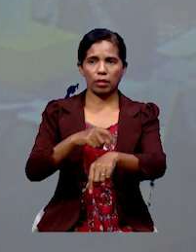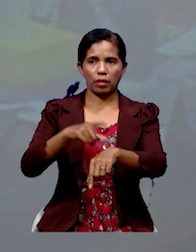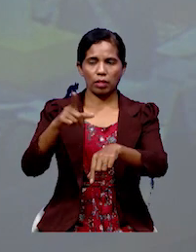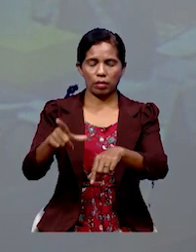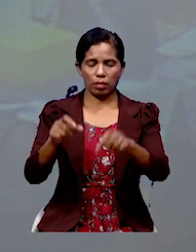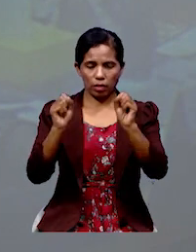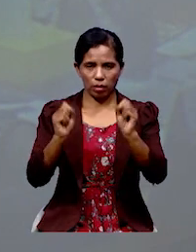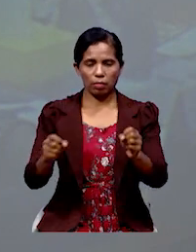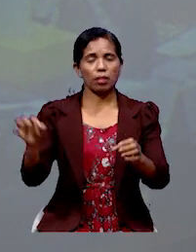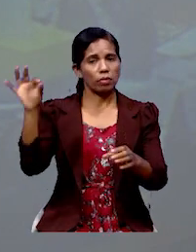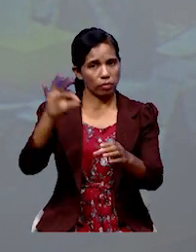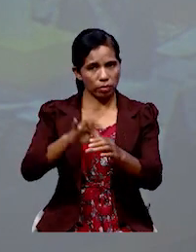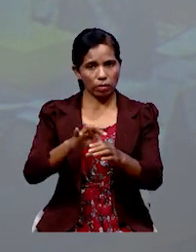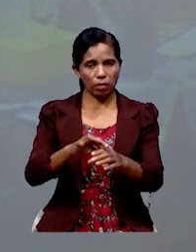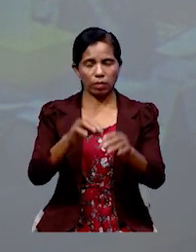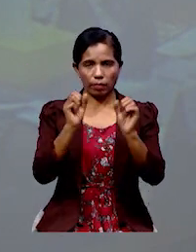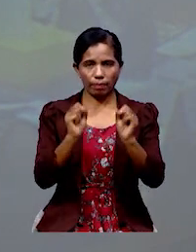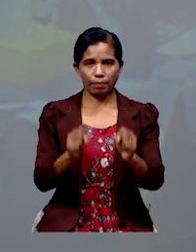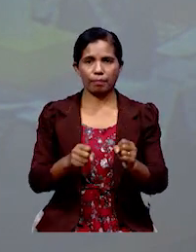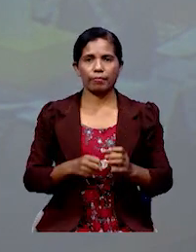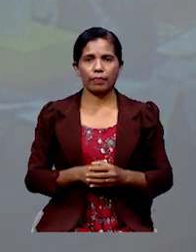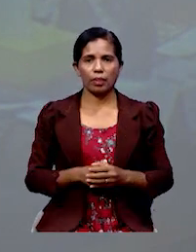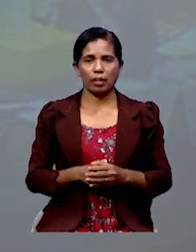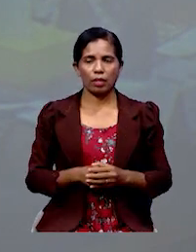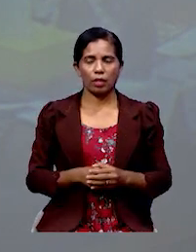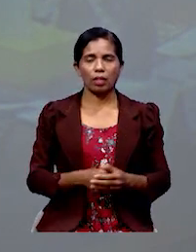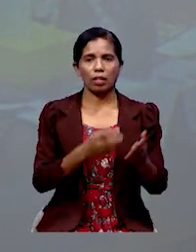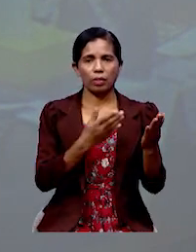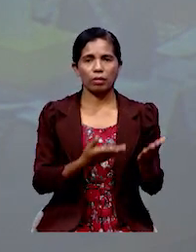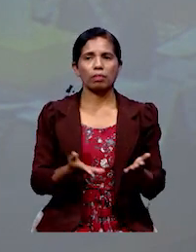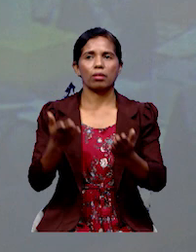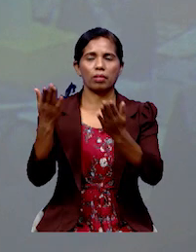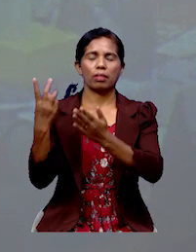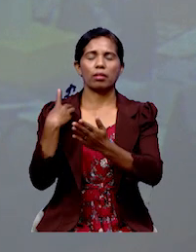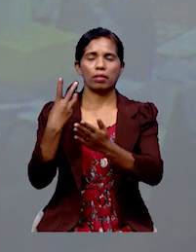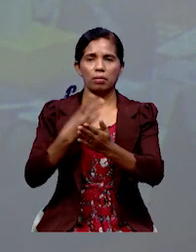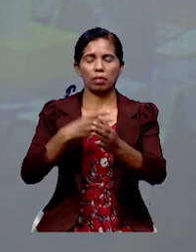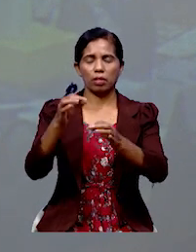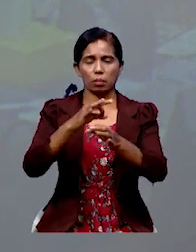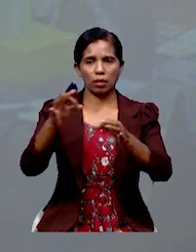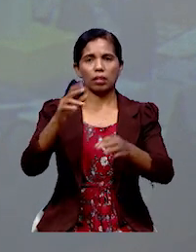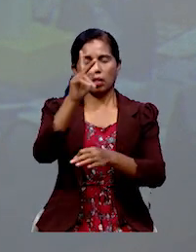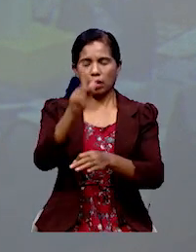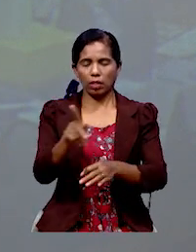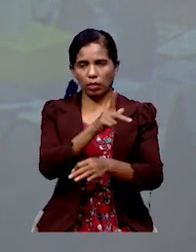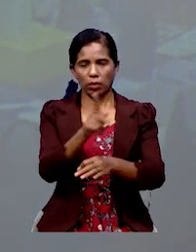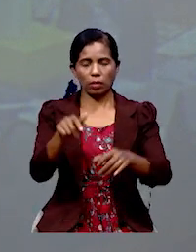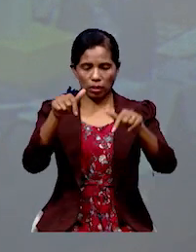sensível teves duni ba atu honra ita nini espírito de católico nini ni